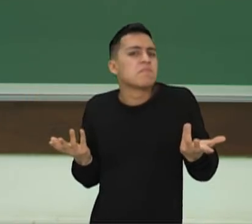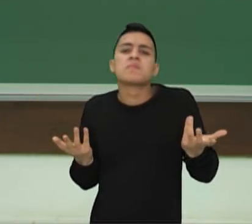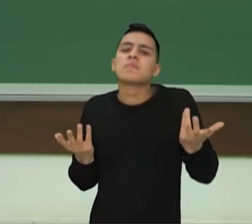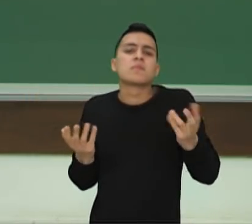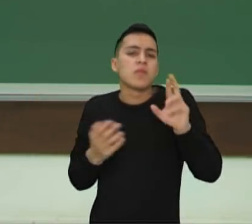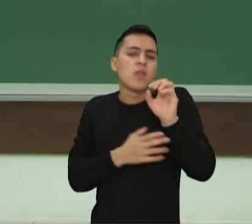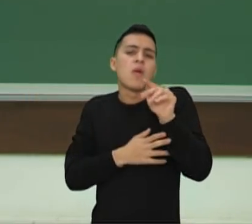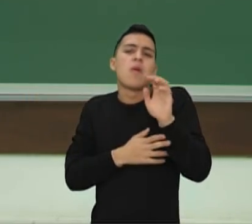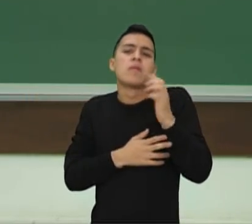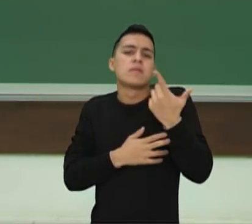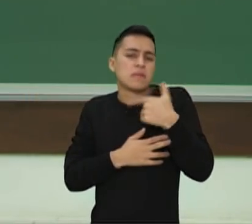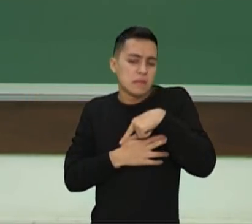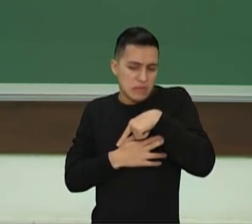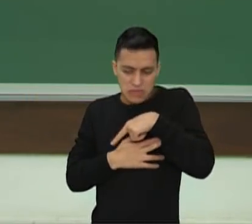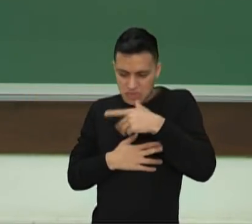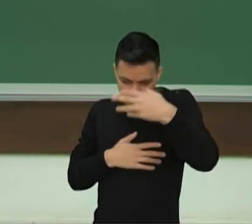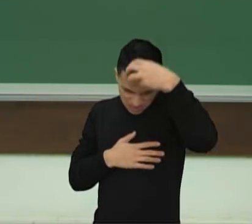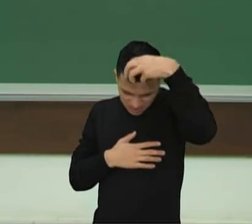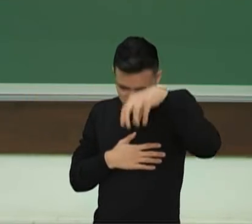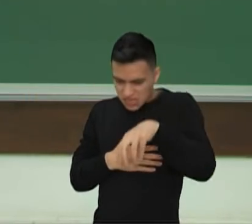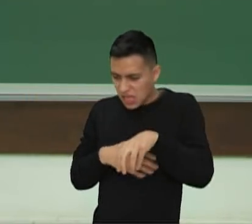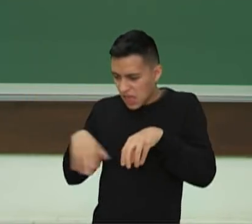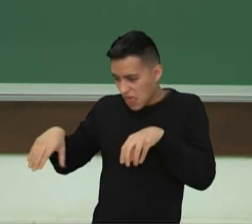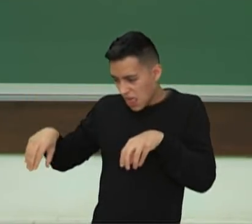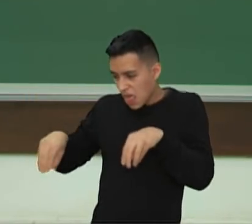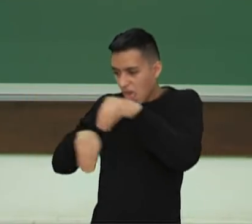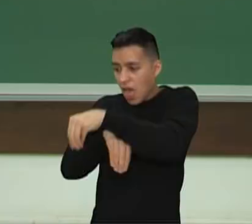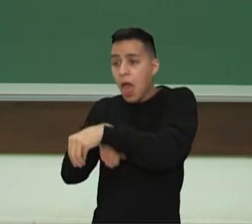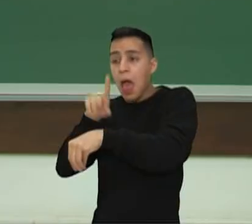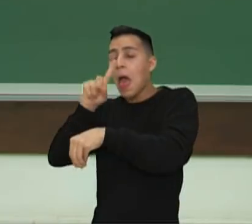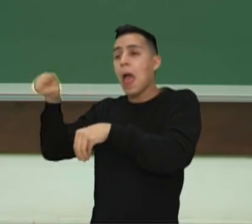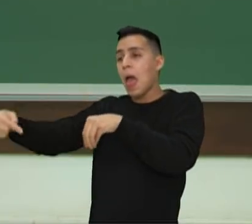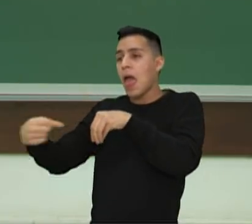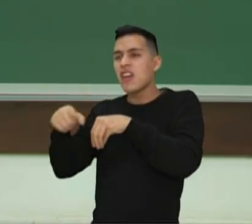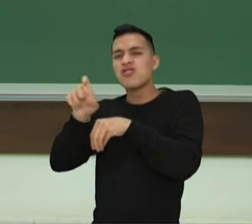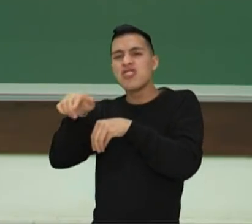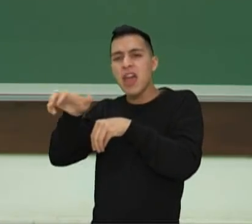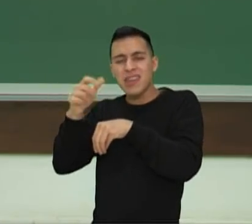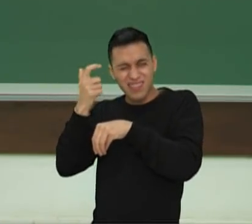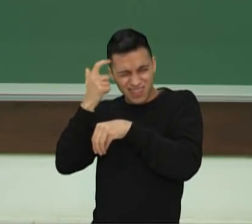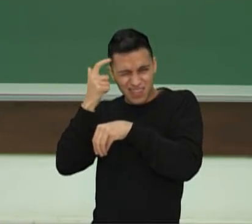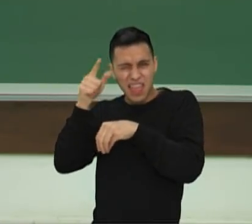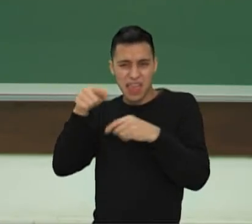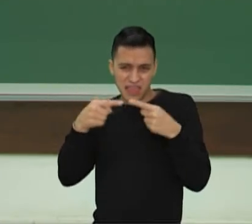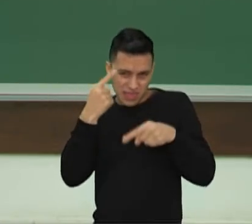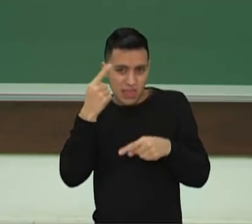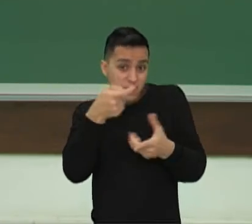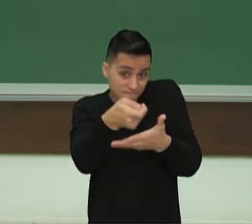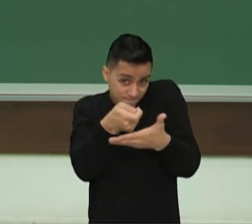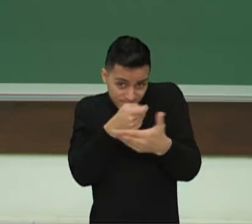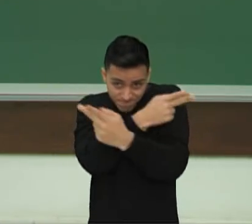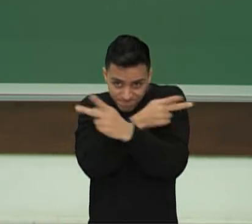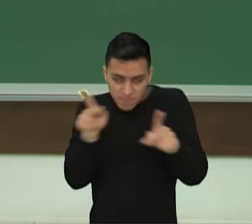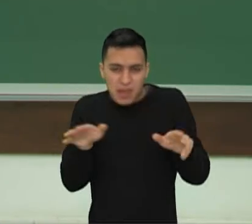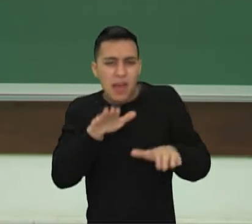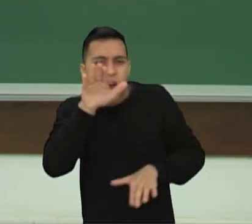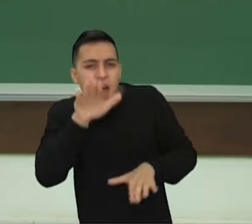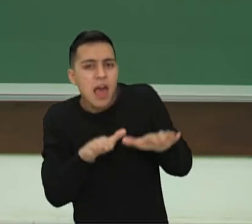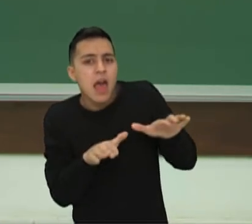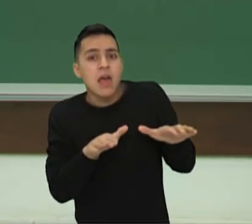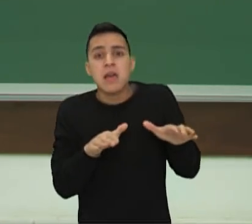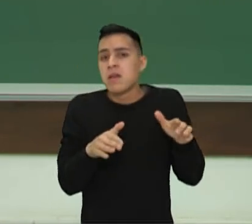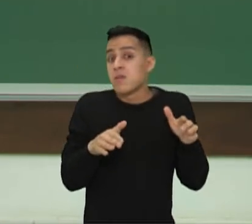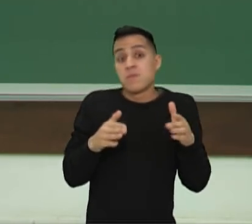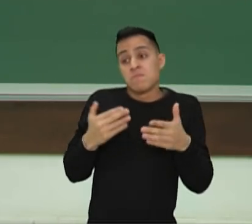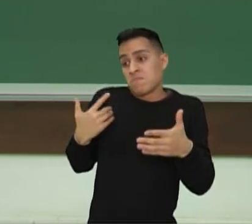errada com o roque, né, com o rei, deixar ele em xeque, é uma jogada irregular? Então, pensa, relata no seu caderno. Às vezes, nem é uma das